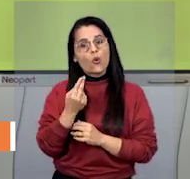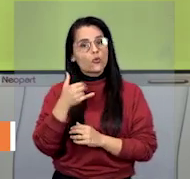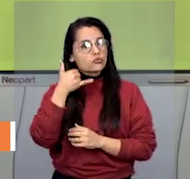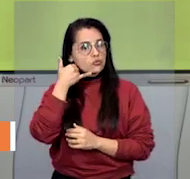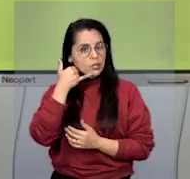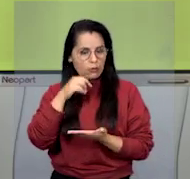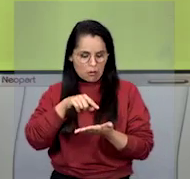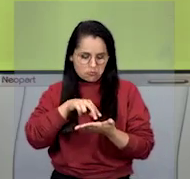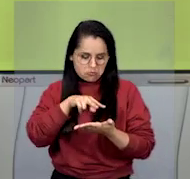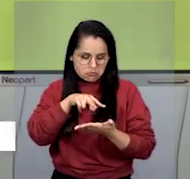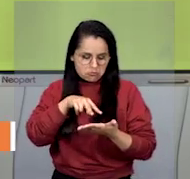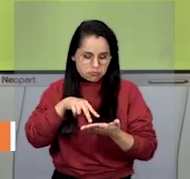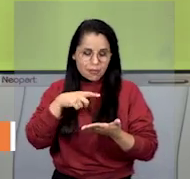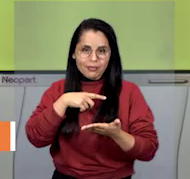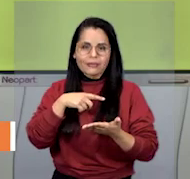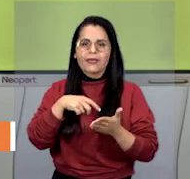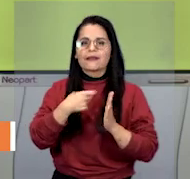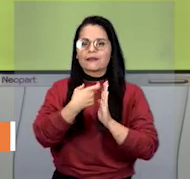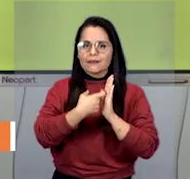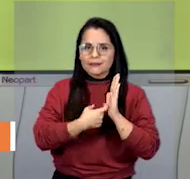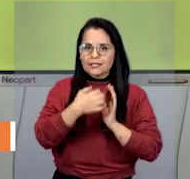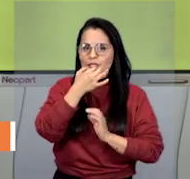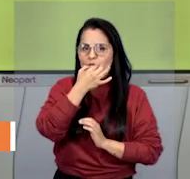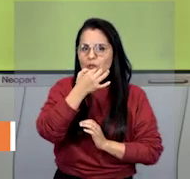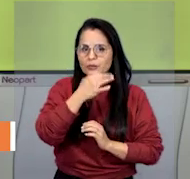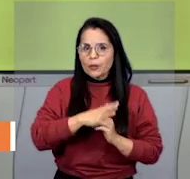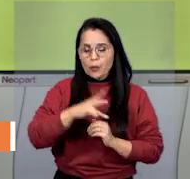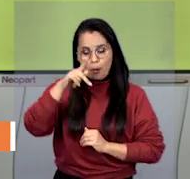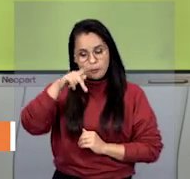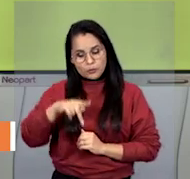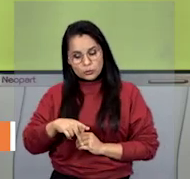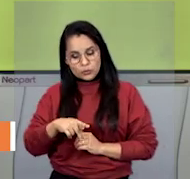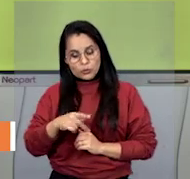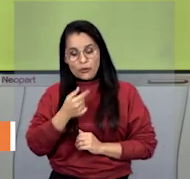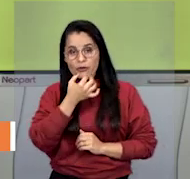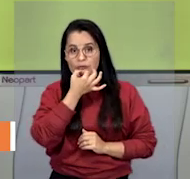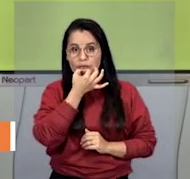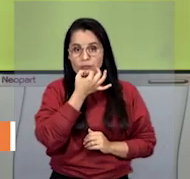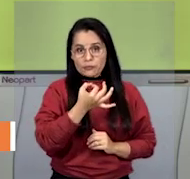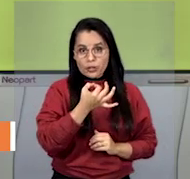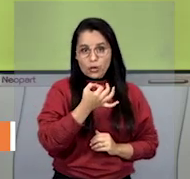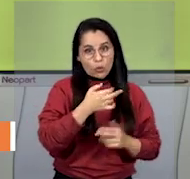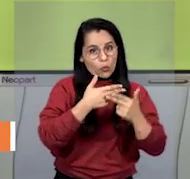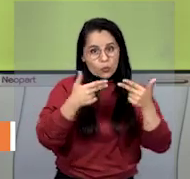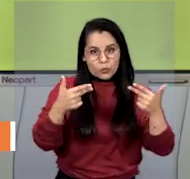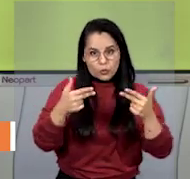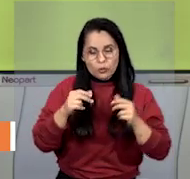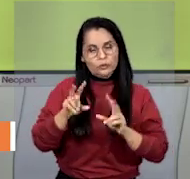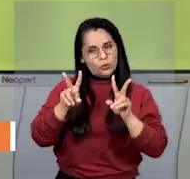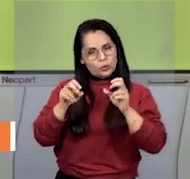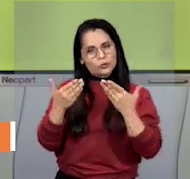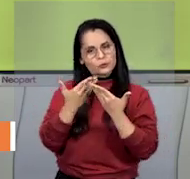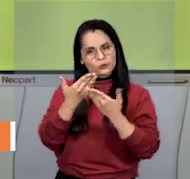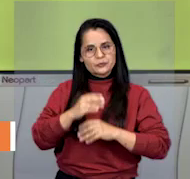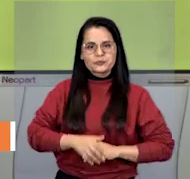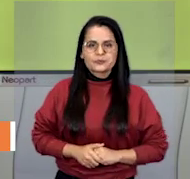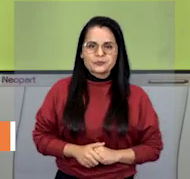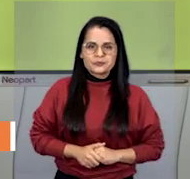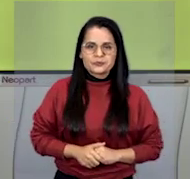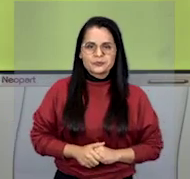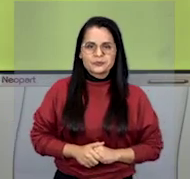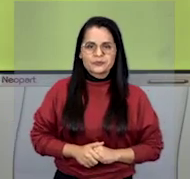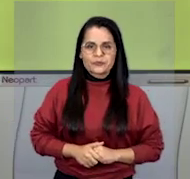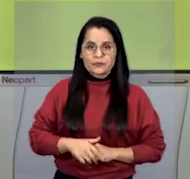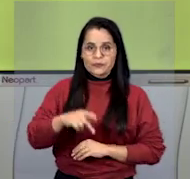ali artigo de opinião. Quer dizer, alguém falou sobre algo, certo? Então, nossa aula hoje é sobre isso. É o